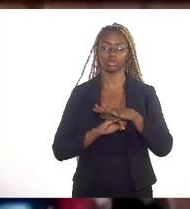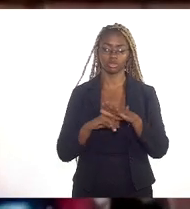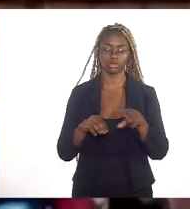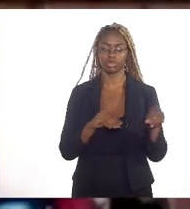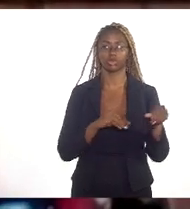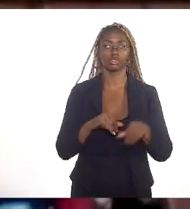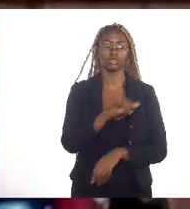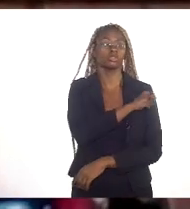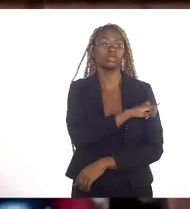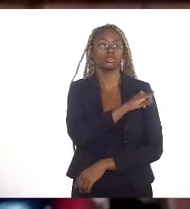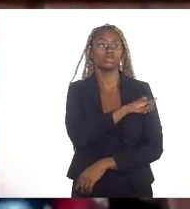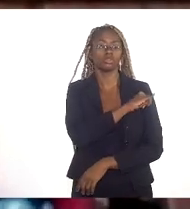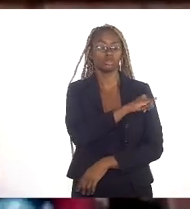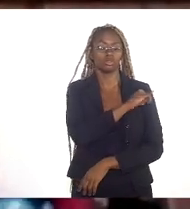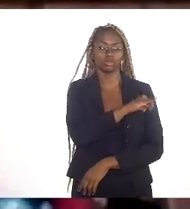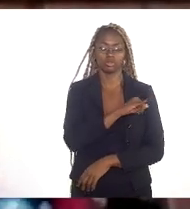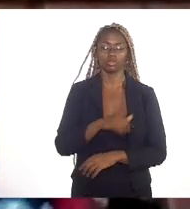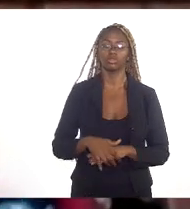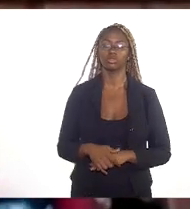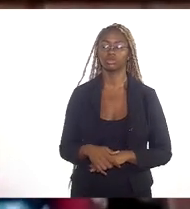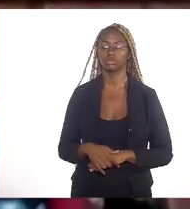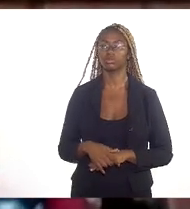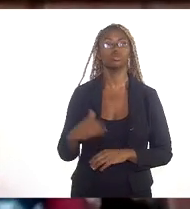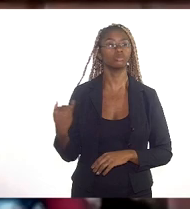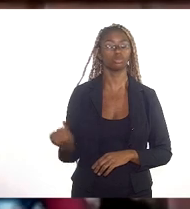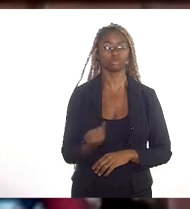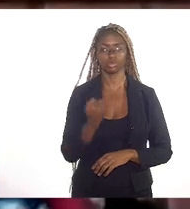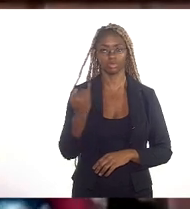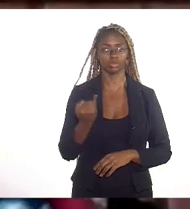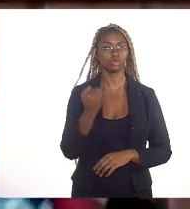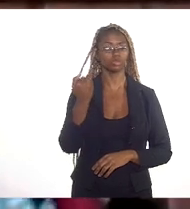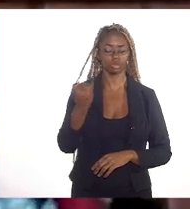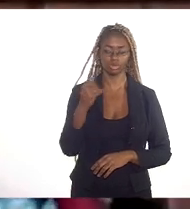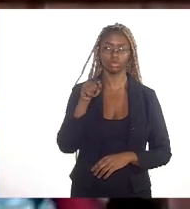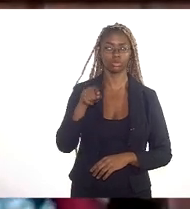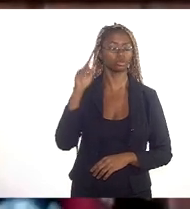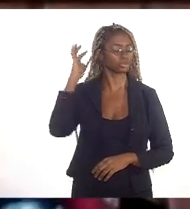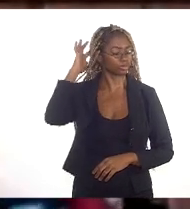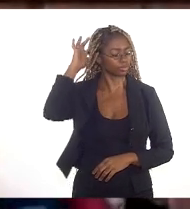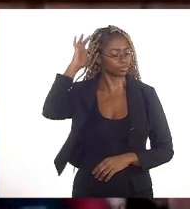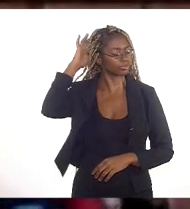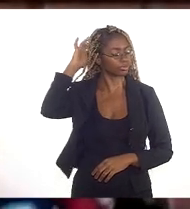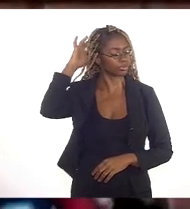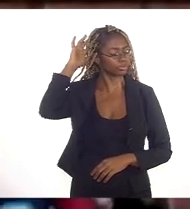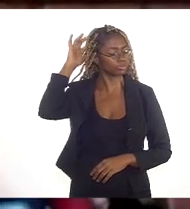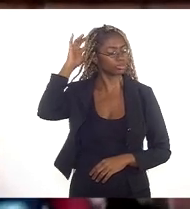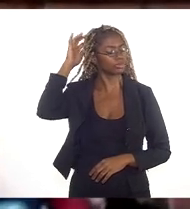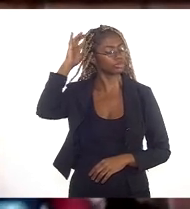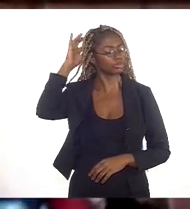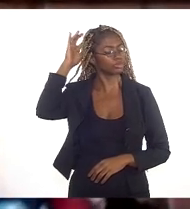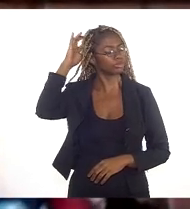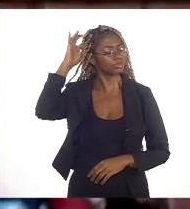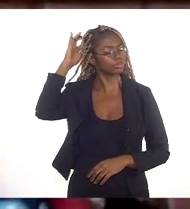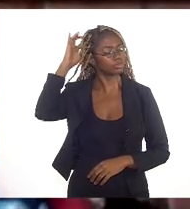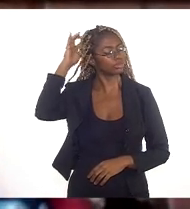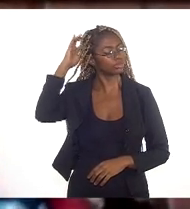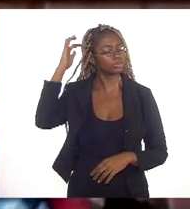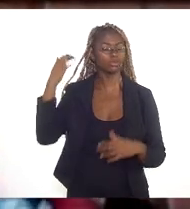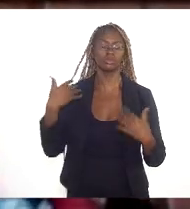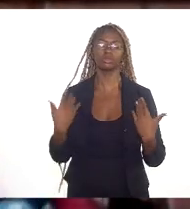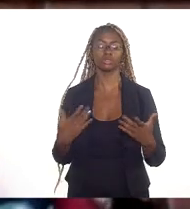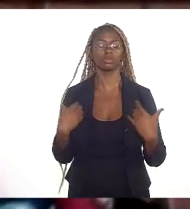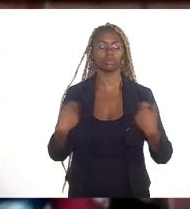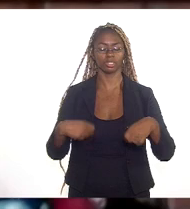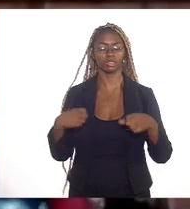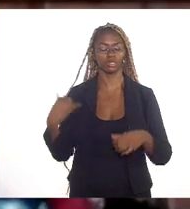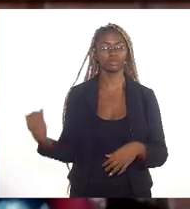Estado do Rio de Janeiro, órgão importantíssimo nesse sentido. Assim, é fundamental a realização de uma audiência pública